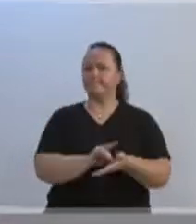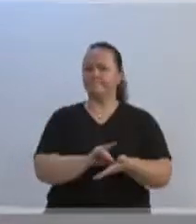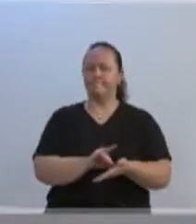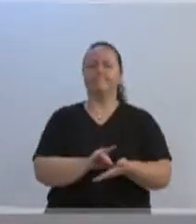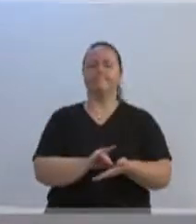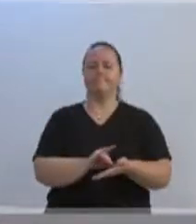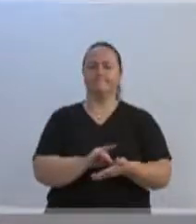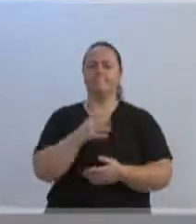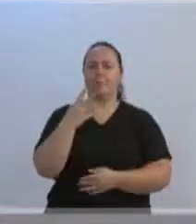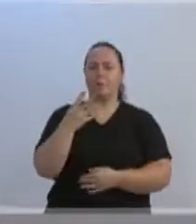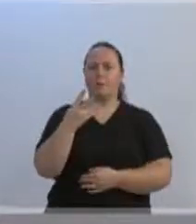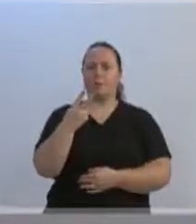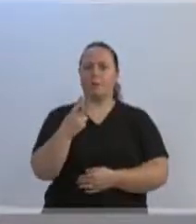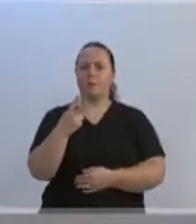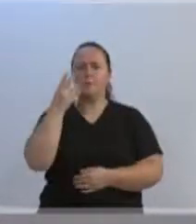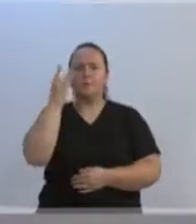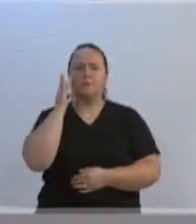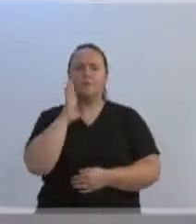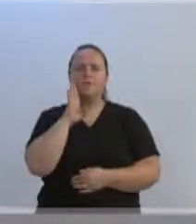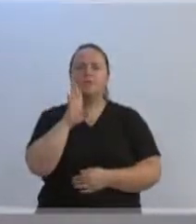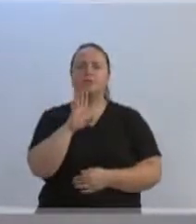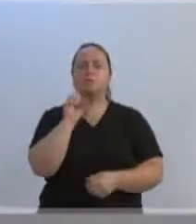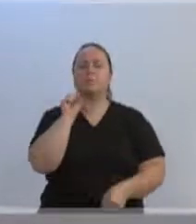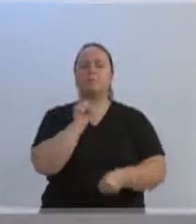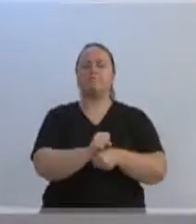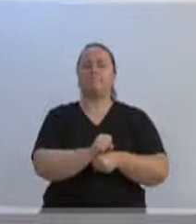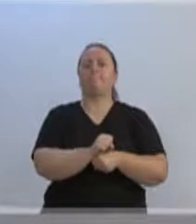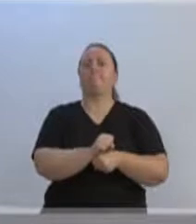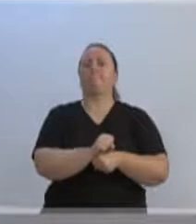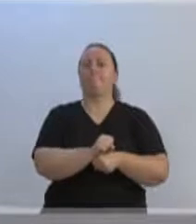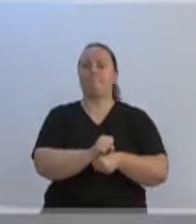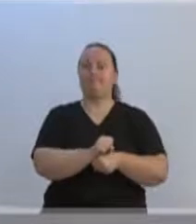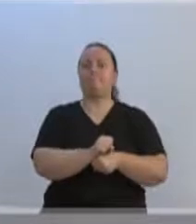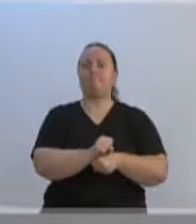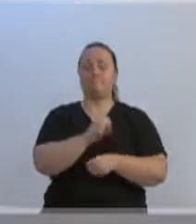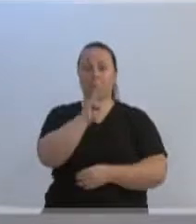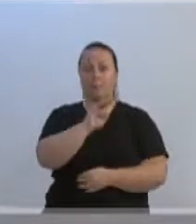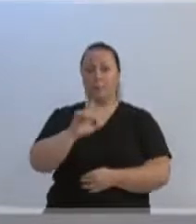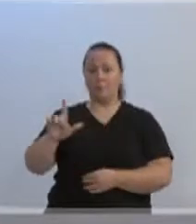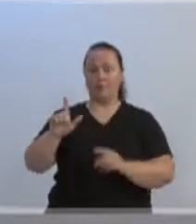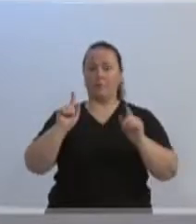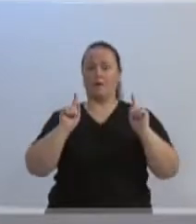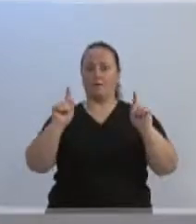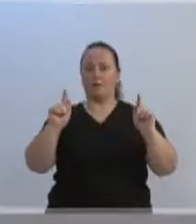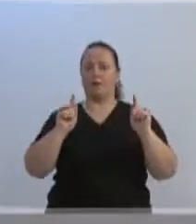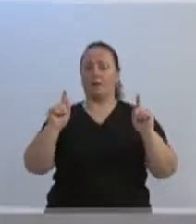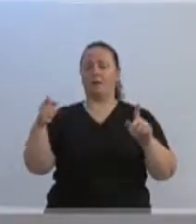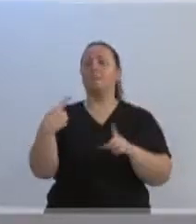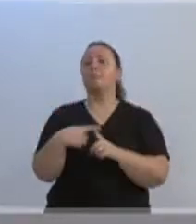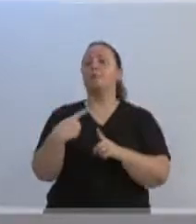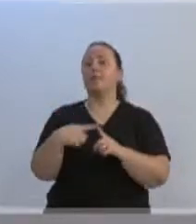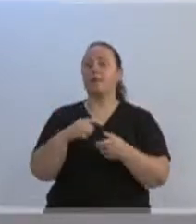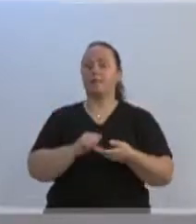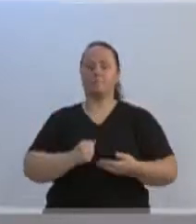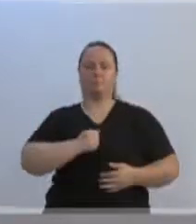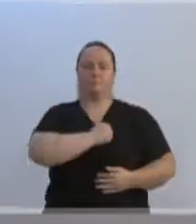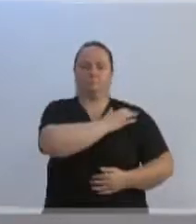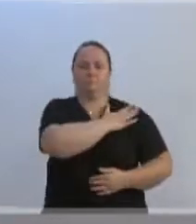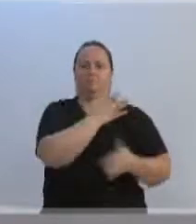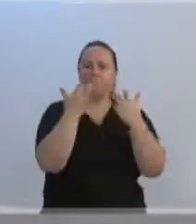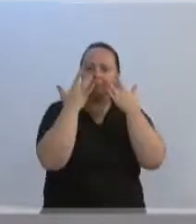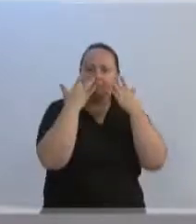mais de 42 dias parados na cidade de blumenau porque o governo não deu atenção